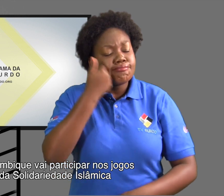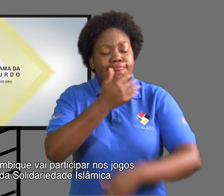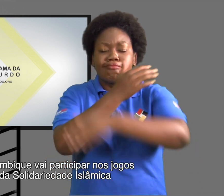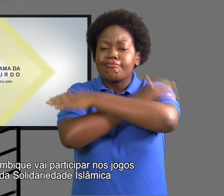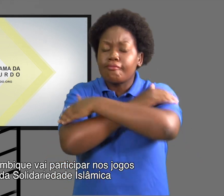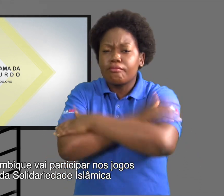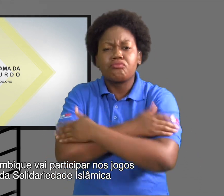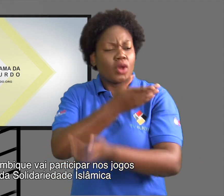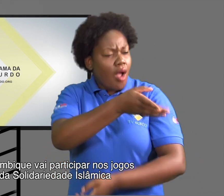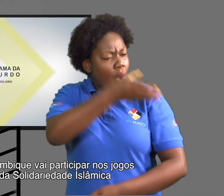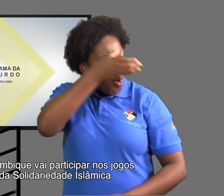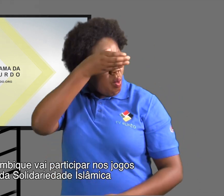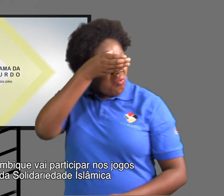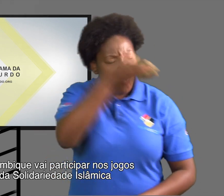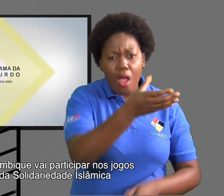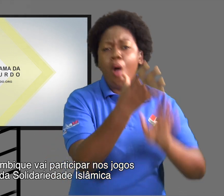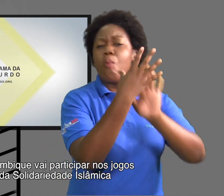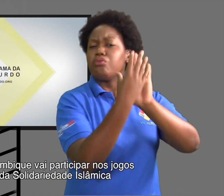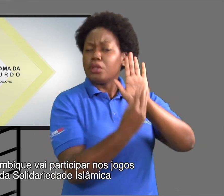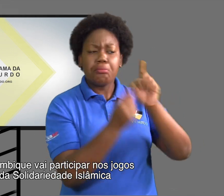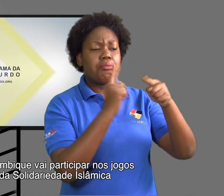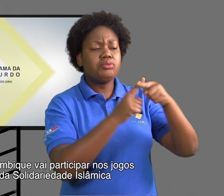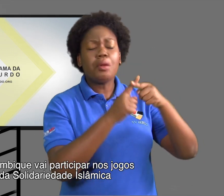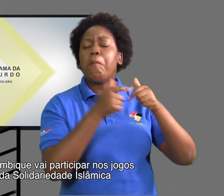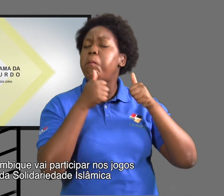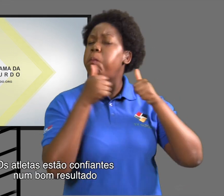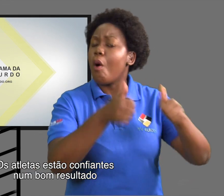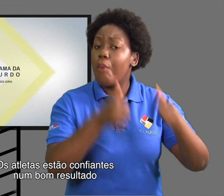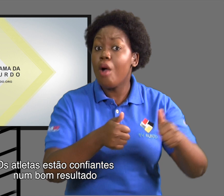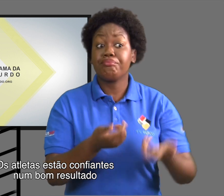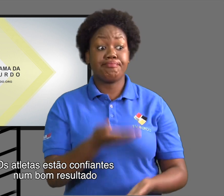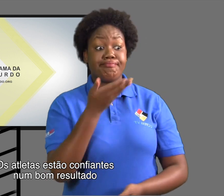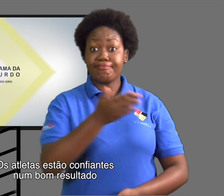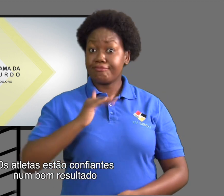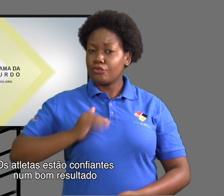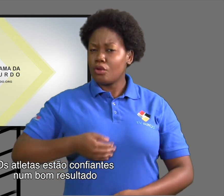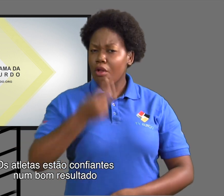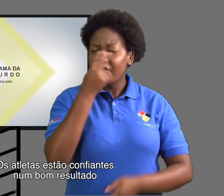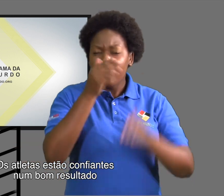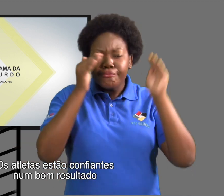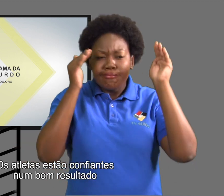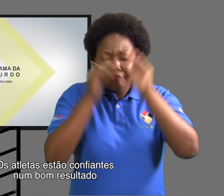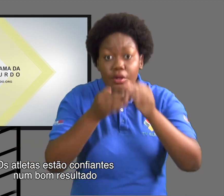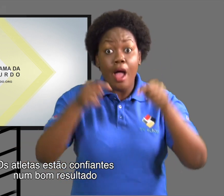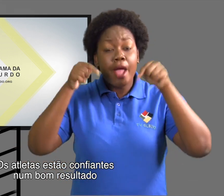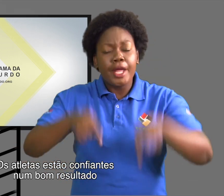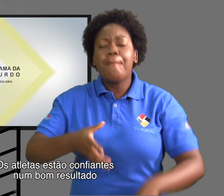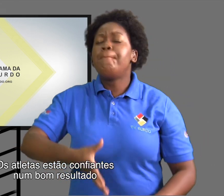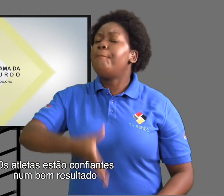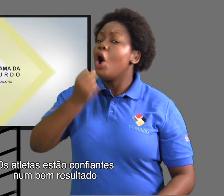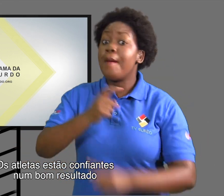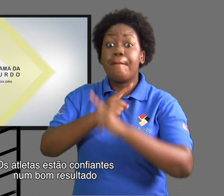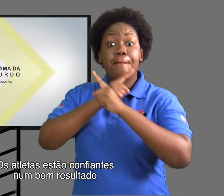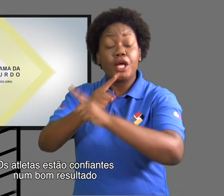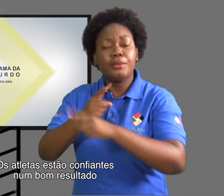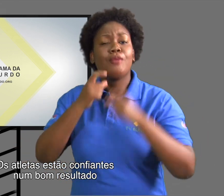Moçambique vai participar nos Jogos da Solidariedade Islâmica. Os atletas estão confiantes num bom resultado.